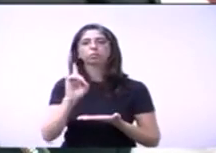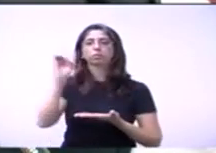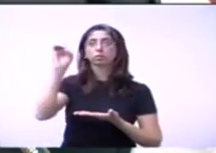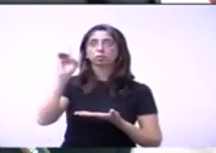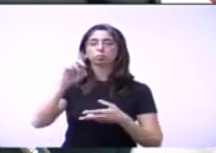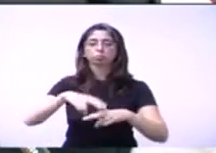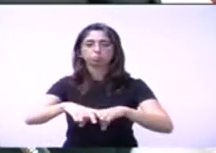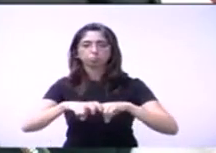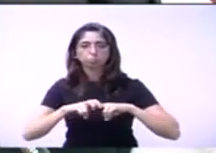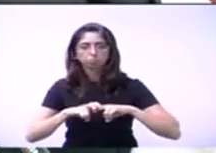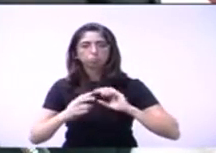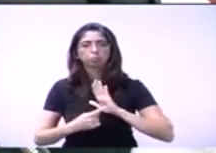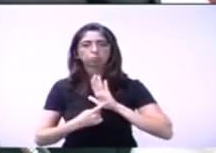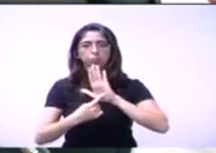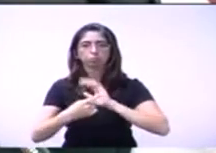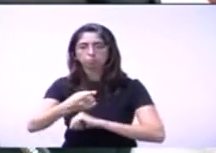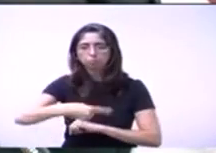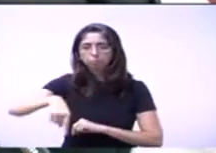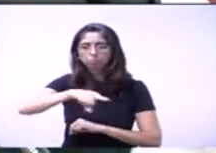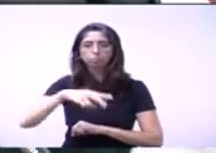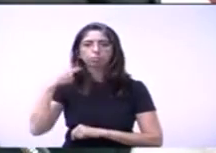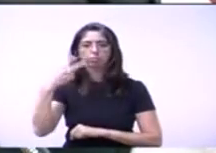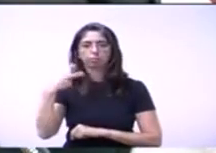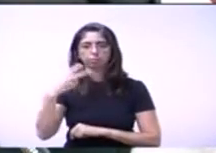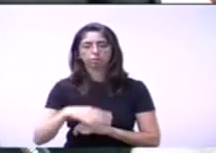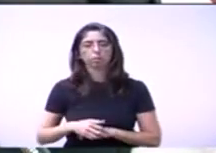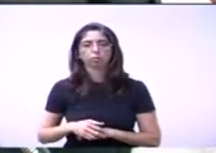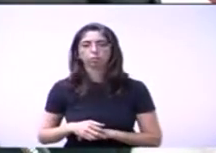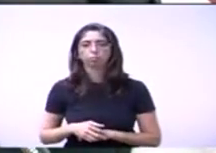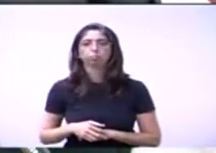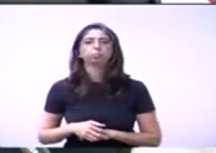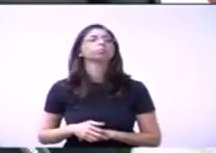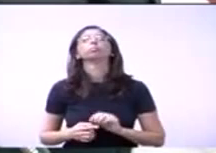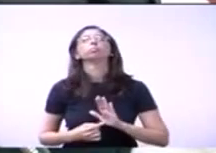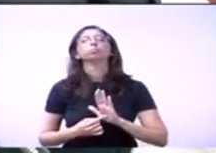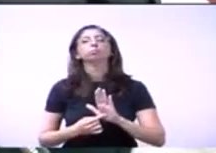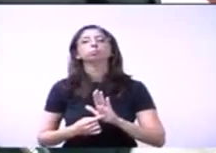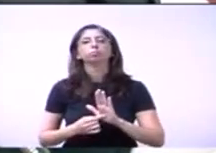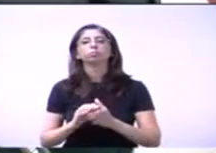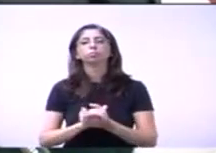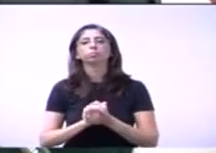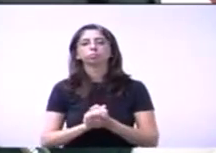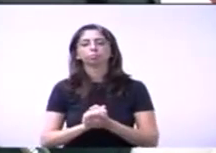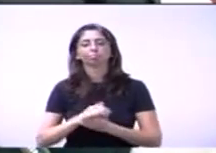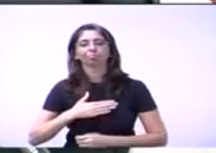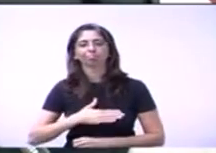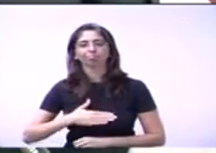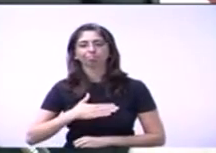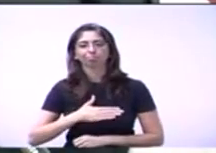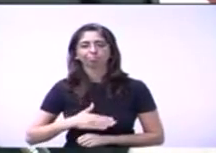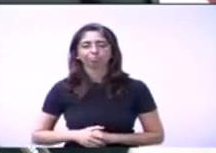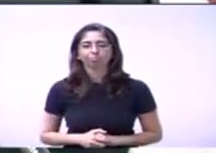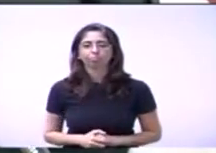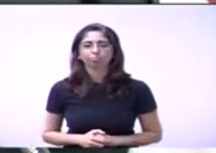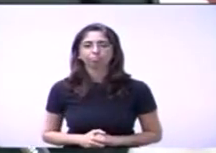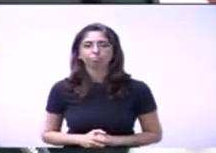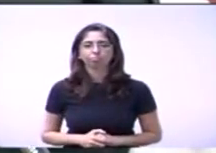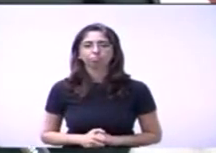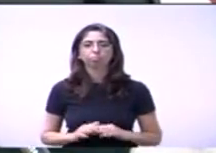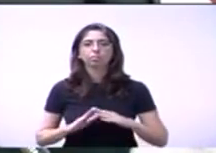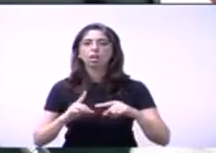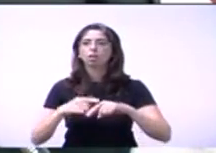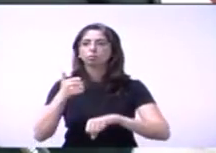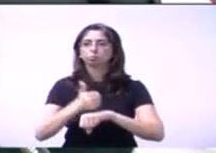Faça exposto, submeto à apreciação dos nobres pares a presente moção de congratulação com a